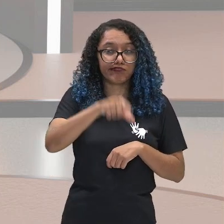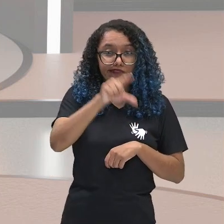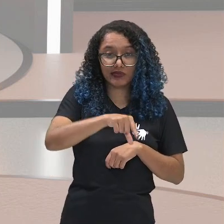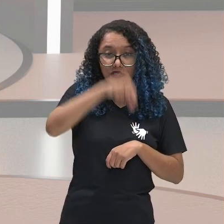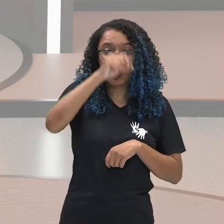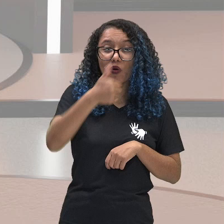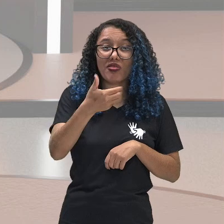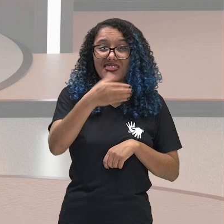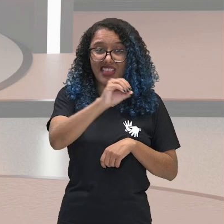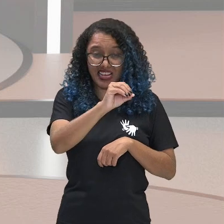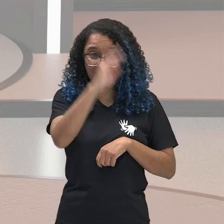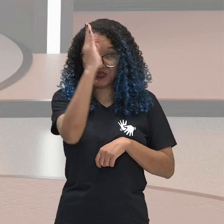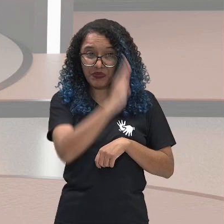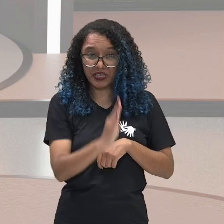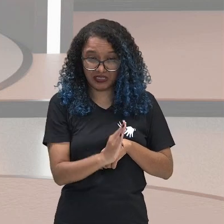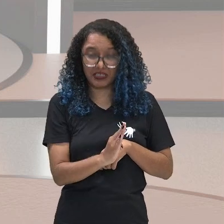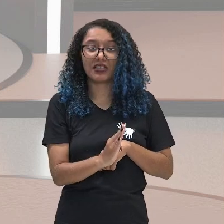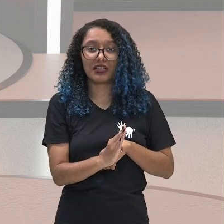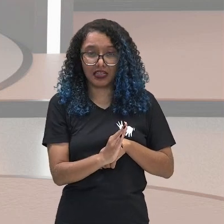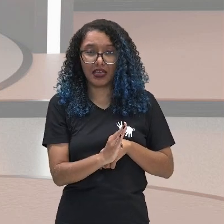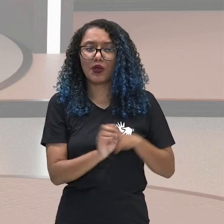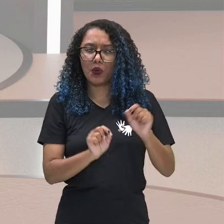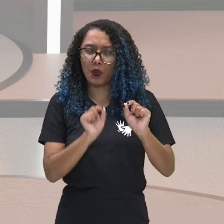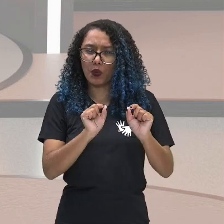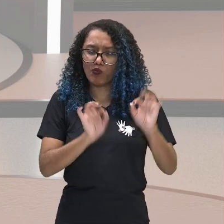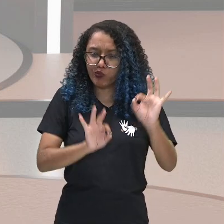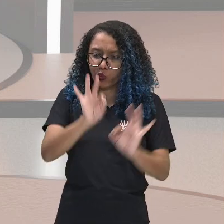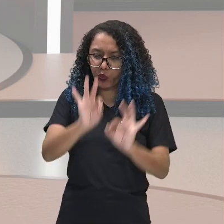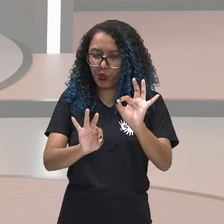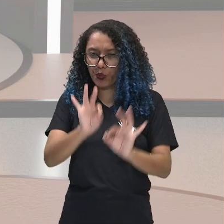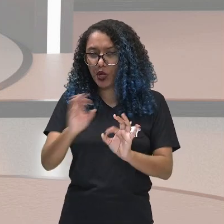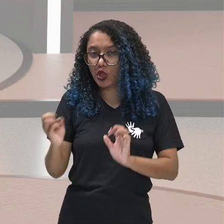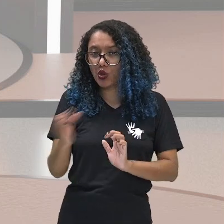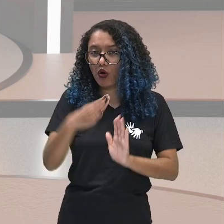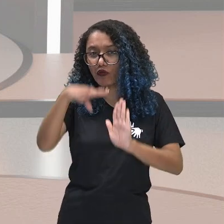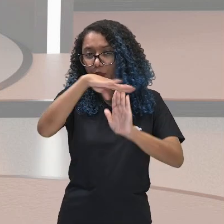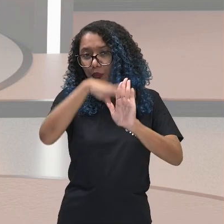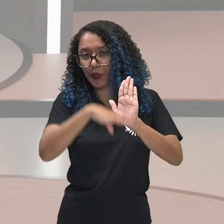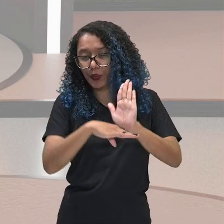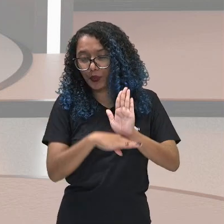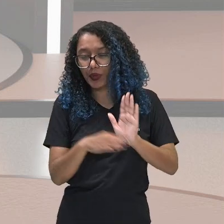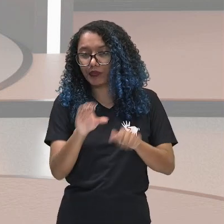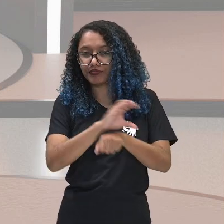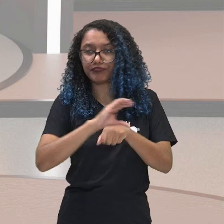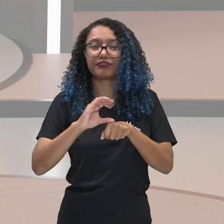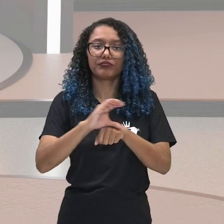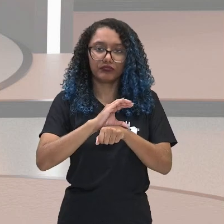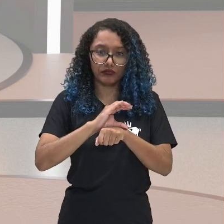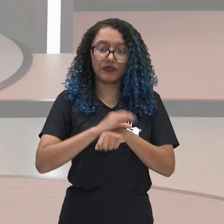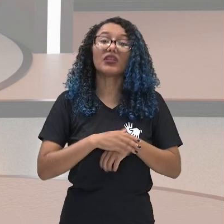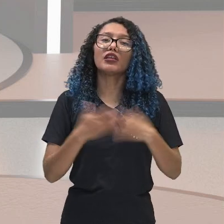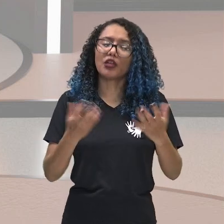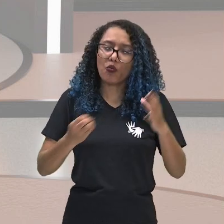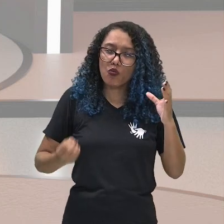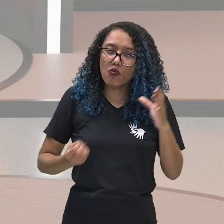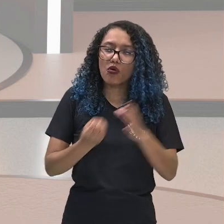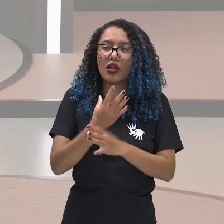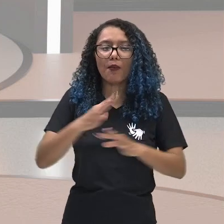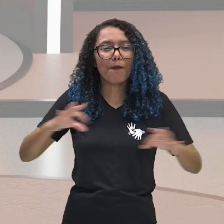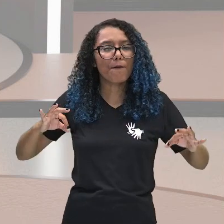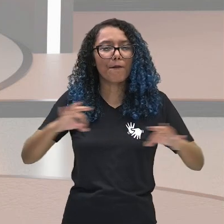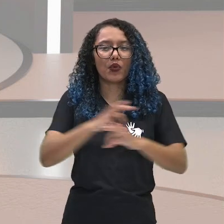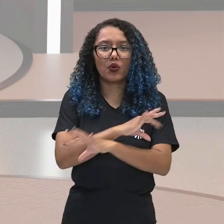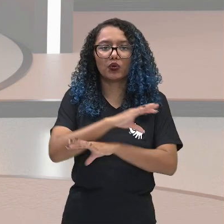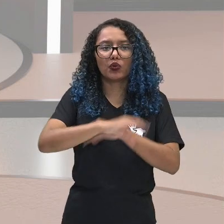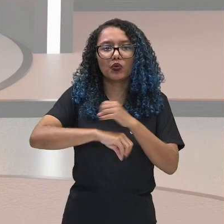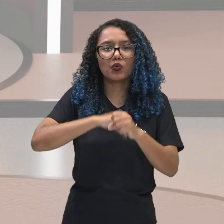natos para elaborar, então, uma nova Constituição. A Constituição foi realizada e, no dia 25 de março